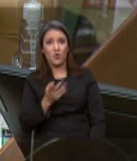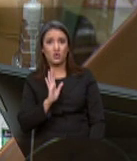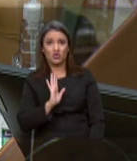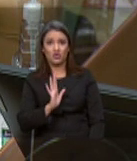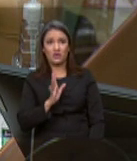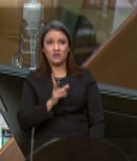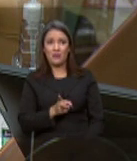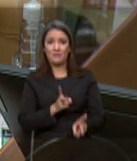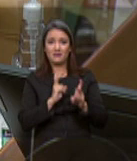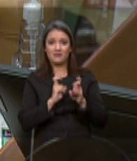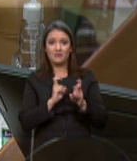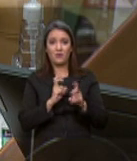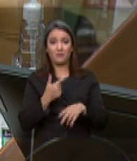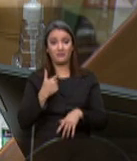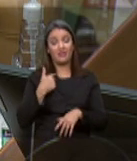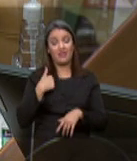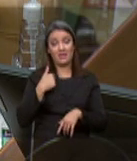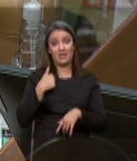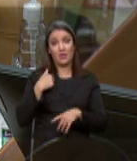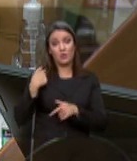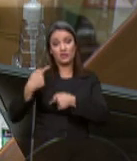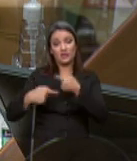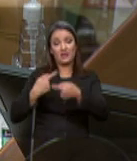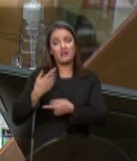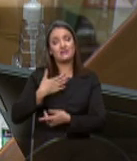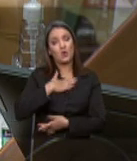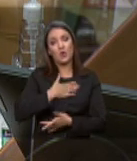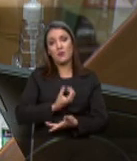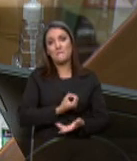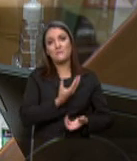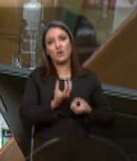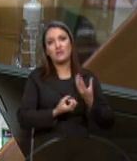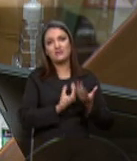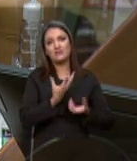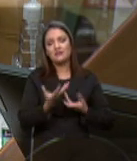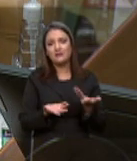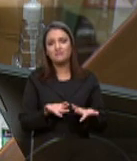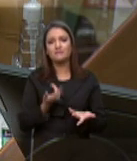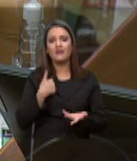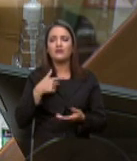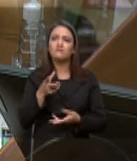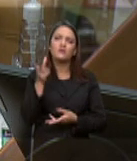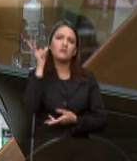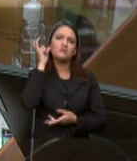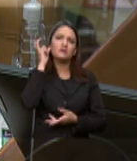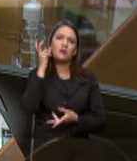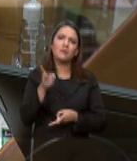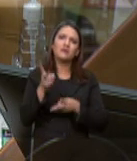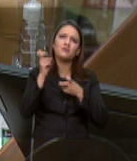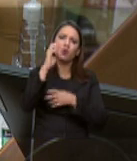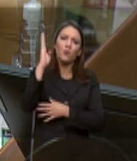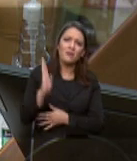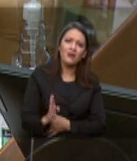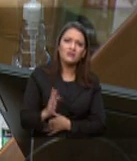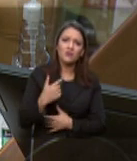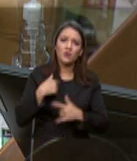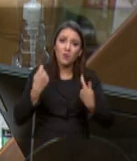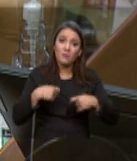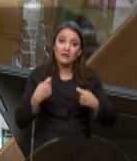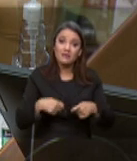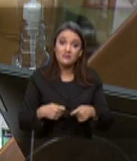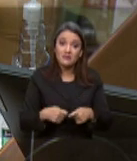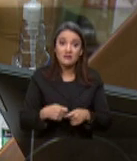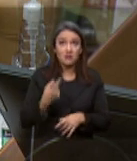que, e gostando de poesia, escutei como se fosse um Brasil que eu precisava de apenas anotar como